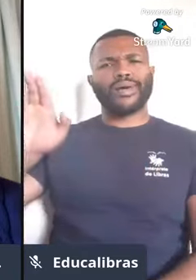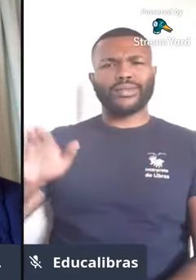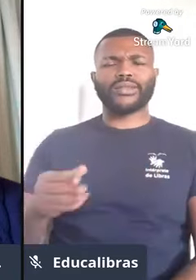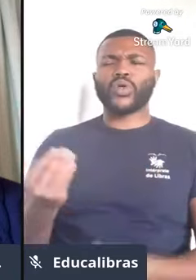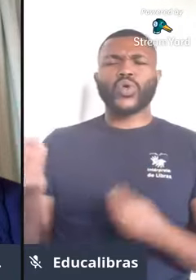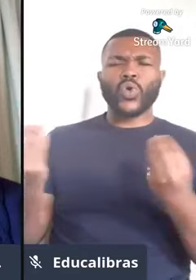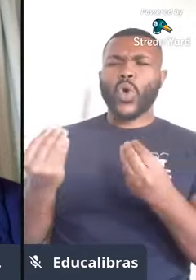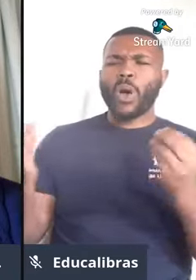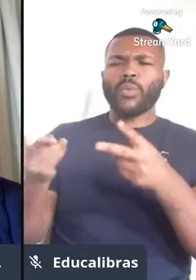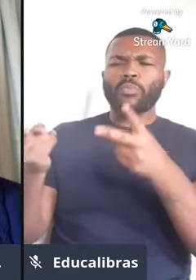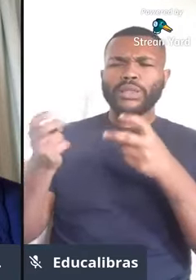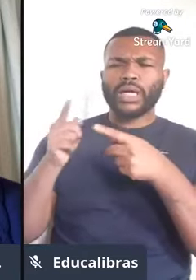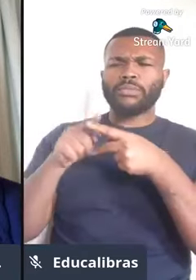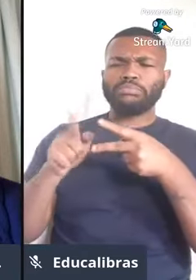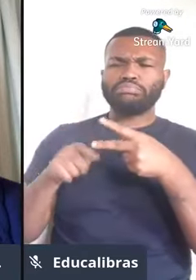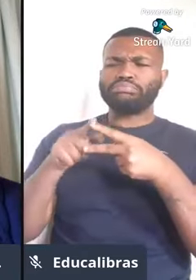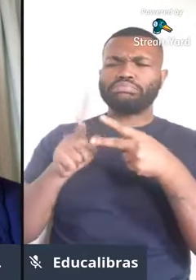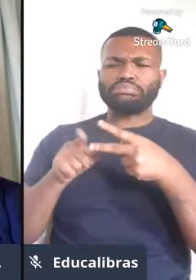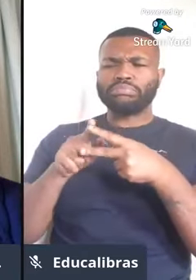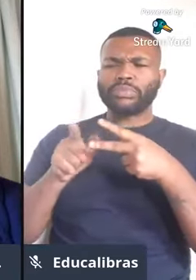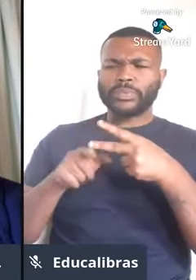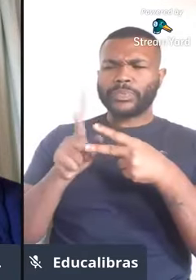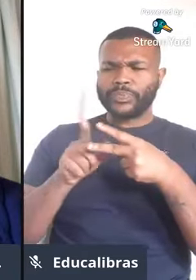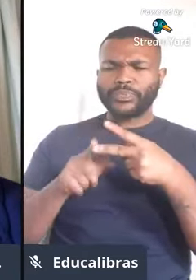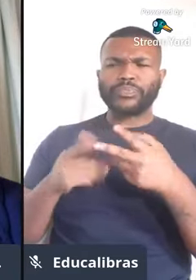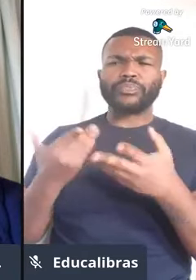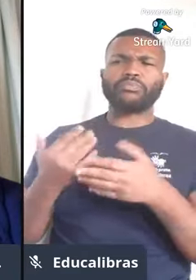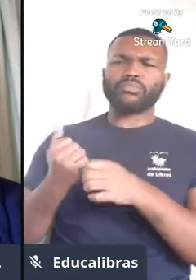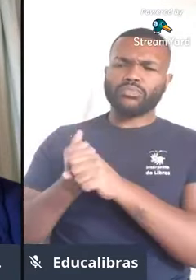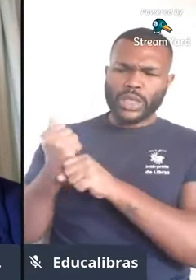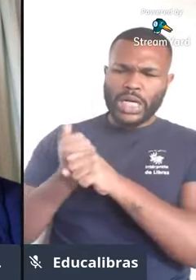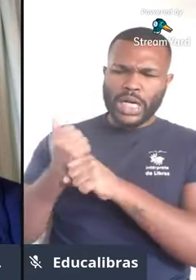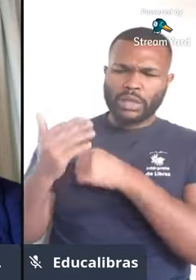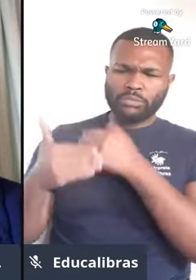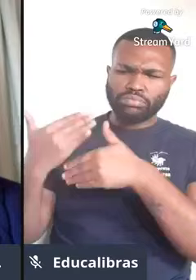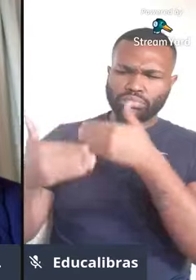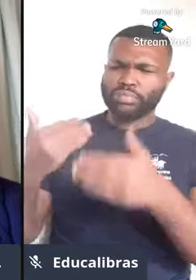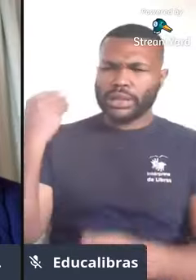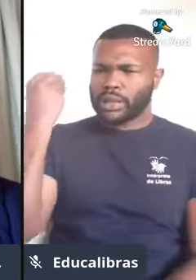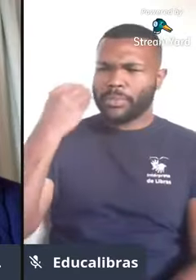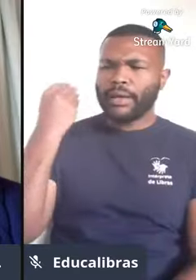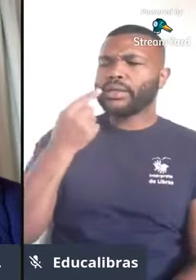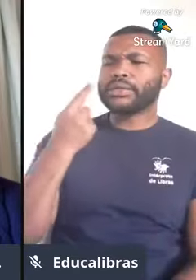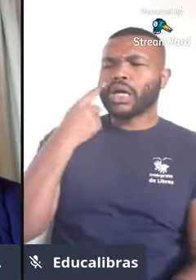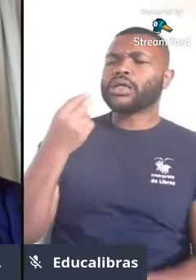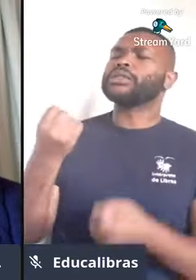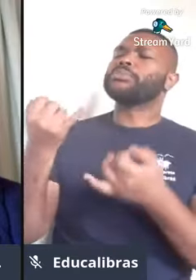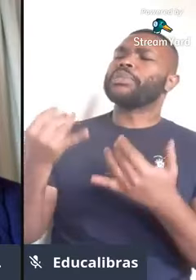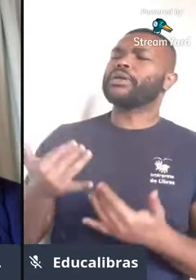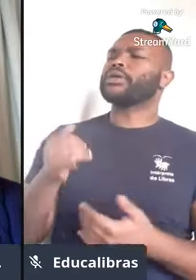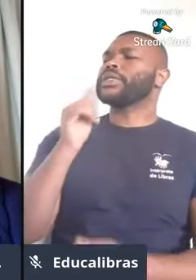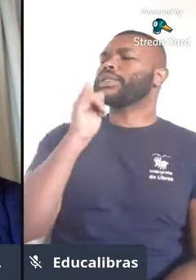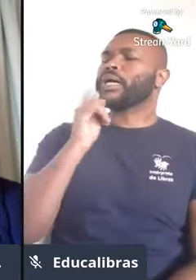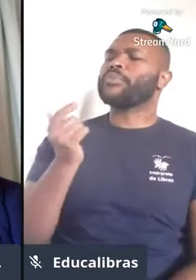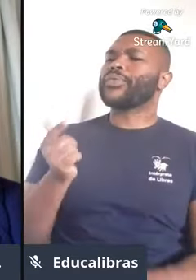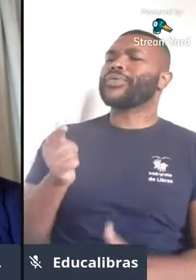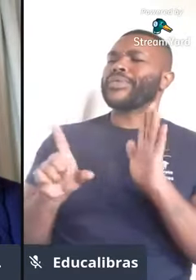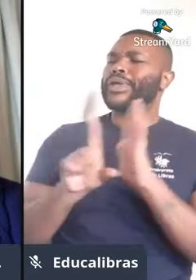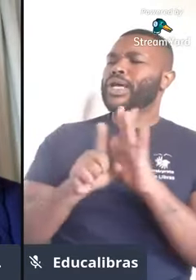duas questões? Principalmente ao longo do tempo, por que nós não conseguimos avançar mais com relação a